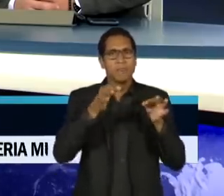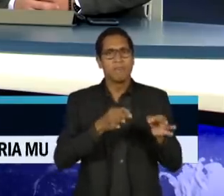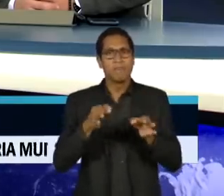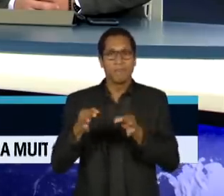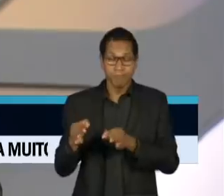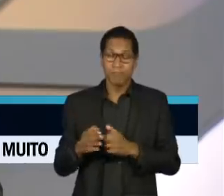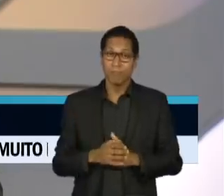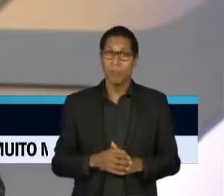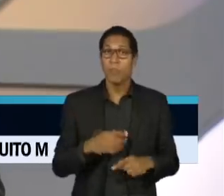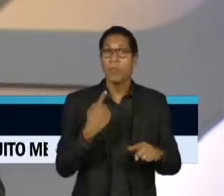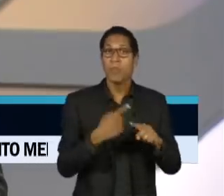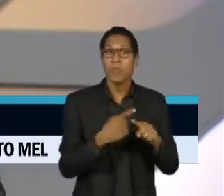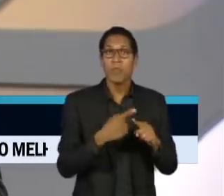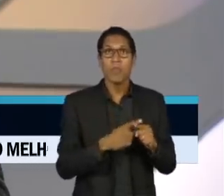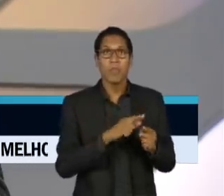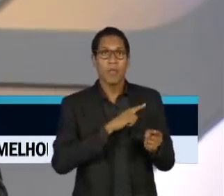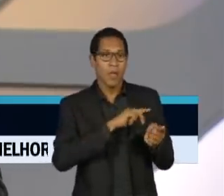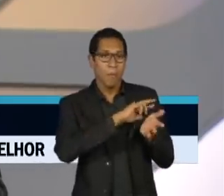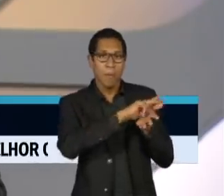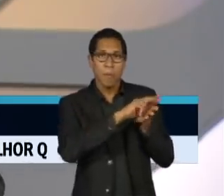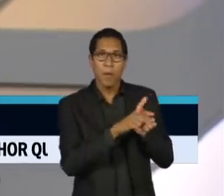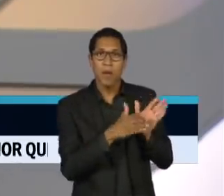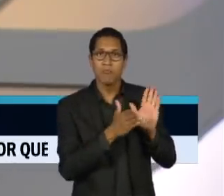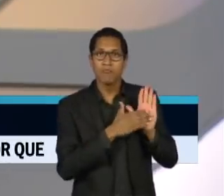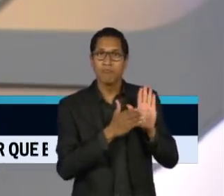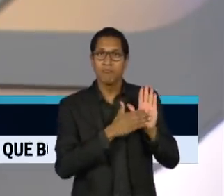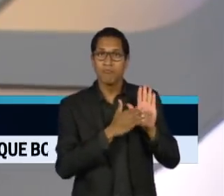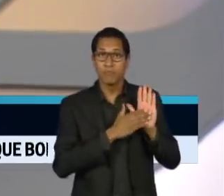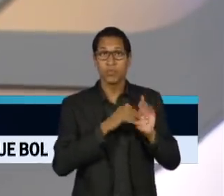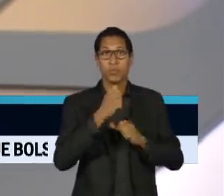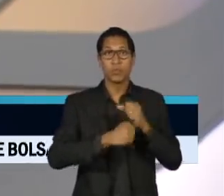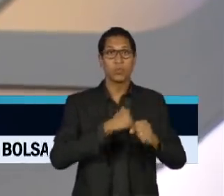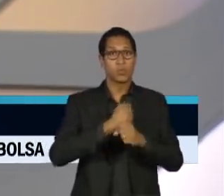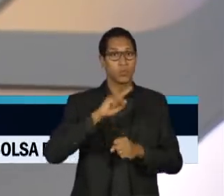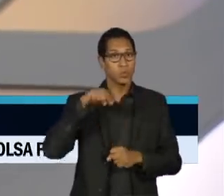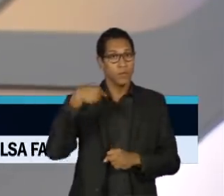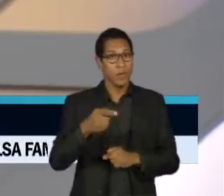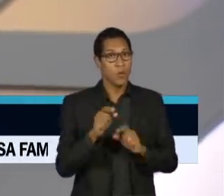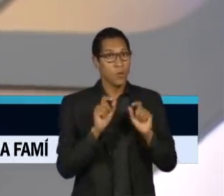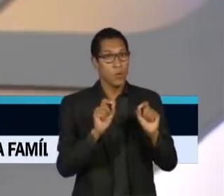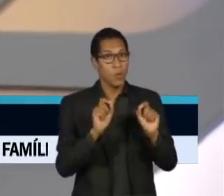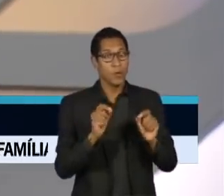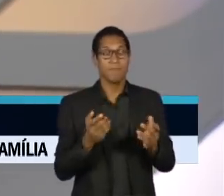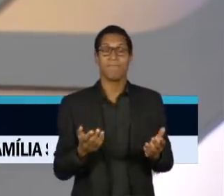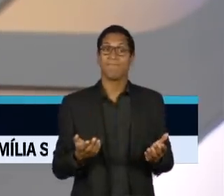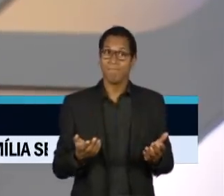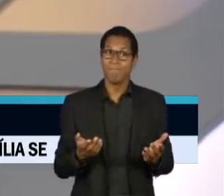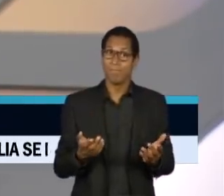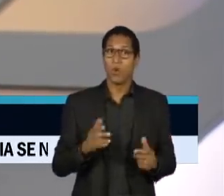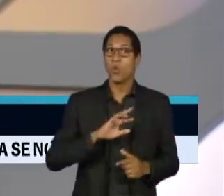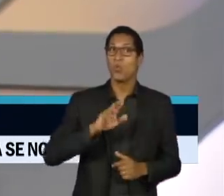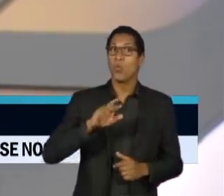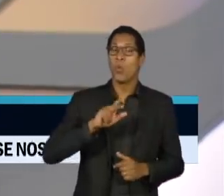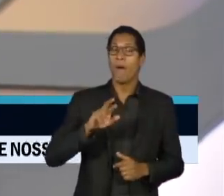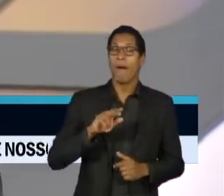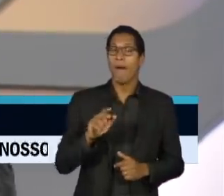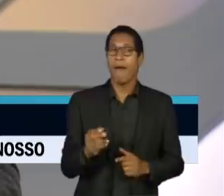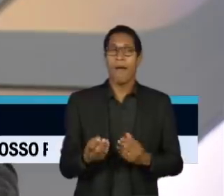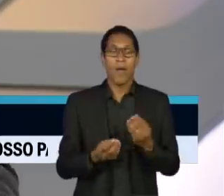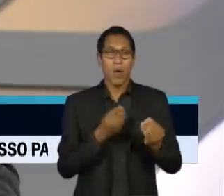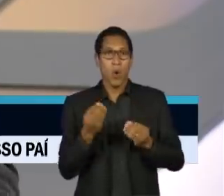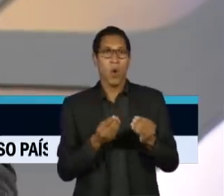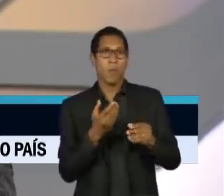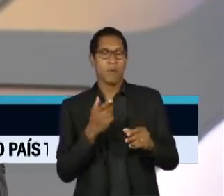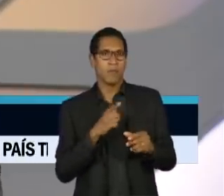cardápio de propostas do governo para o próximo ano, que elas não têm uma função de responder a essa crise